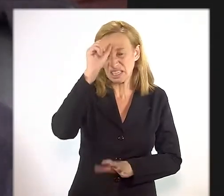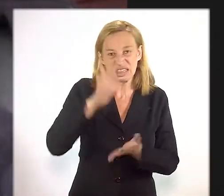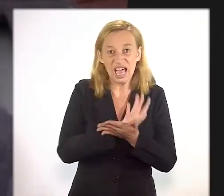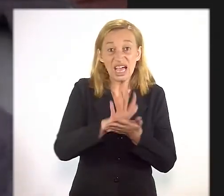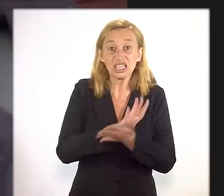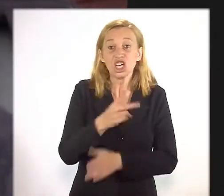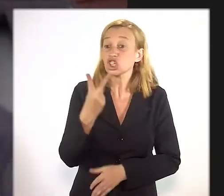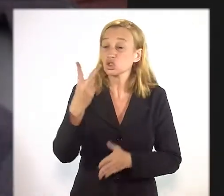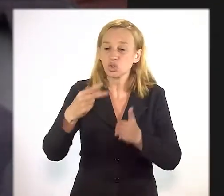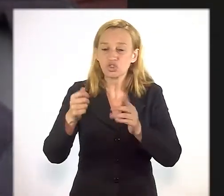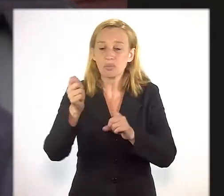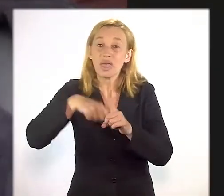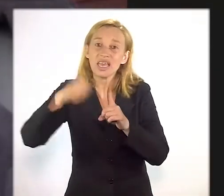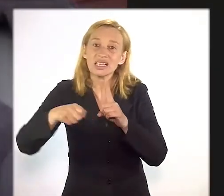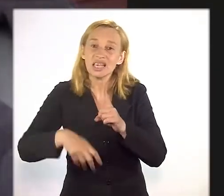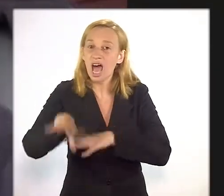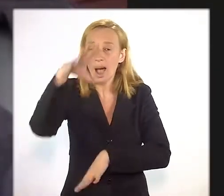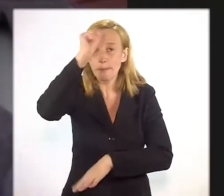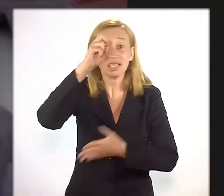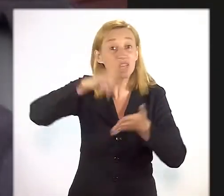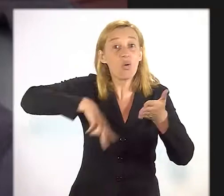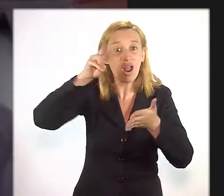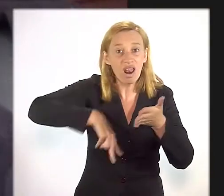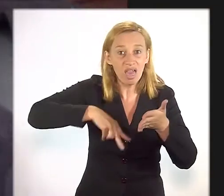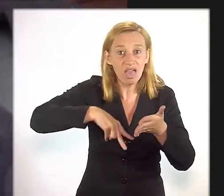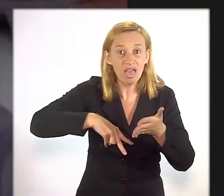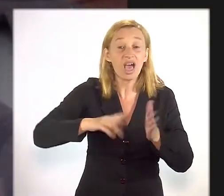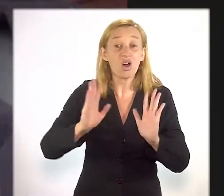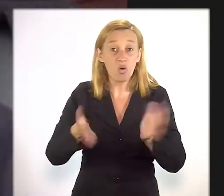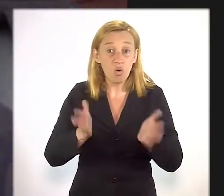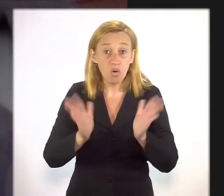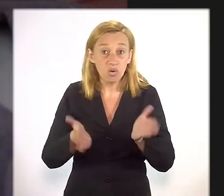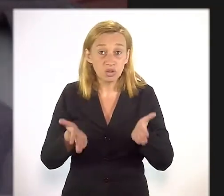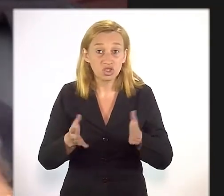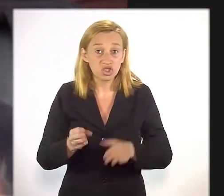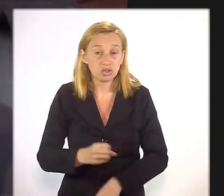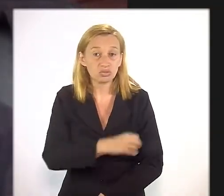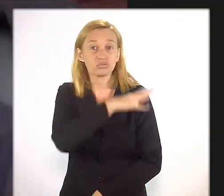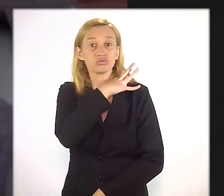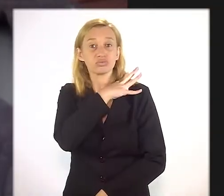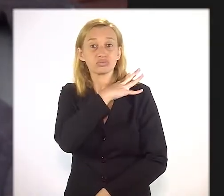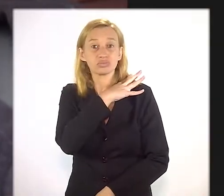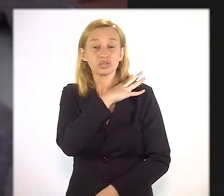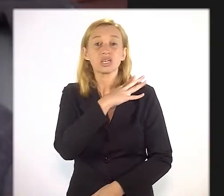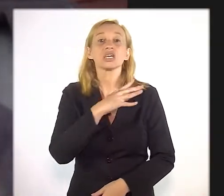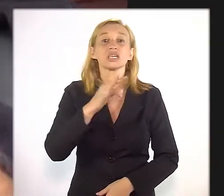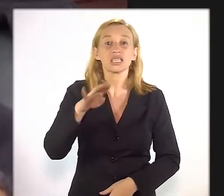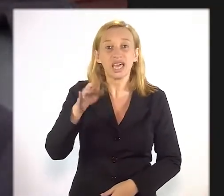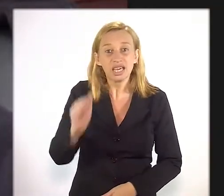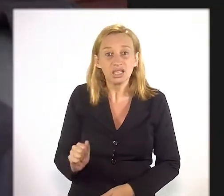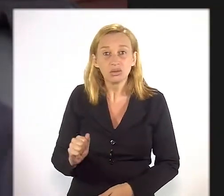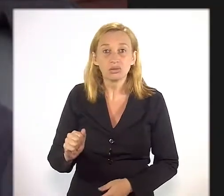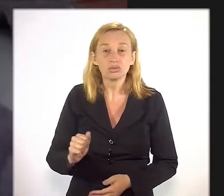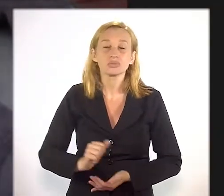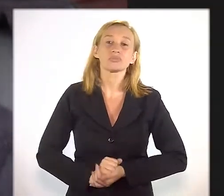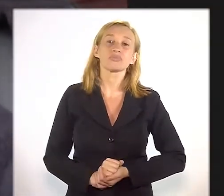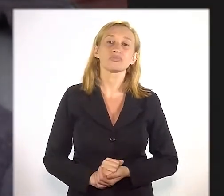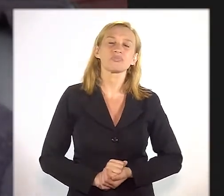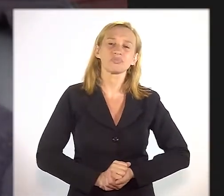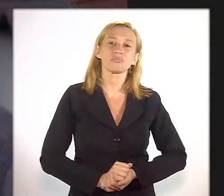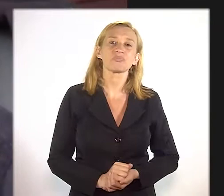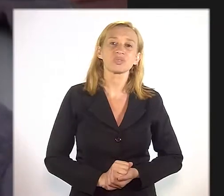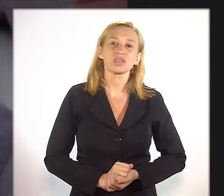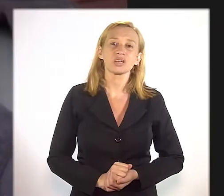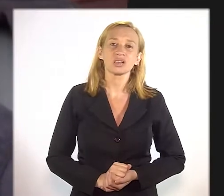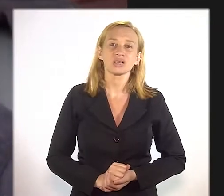meses aprendeu a ler, a escrever, a contar tudo, fez o fundamental em 3 anos, ensino médio, técnico profissional, e se quiseres ver se é